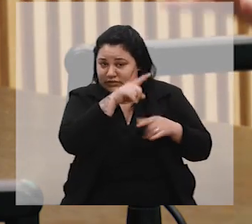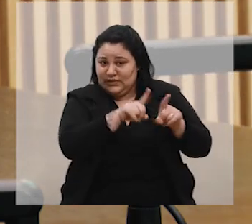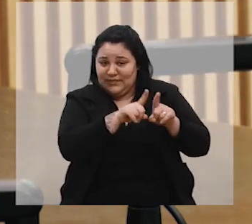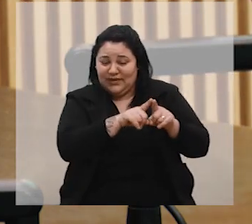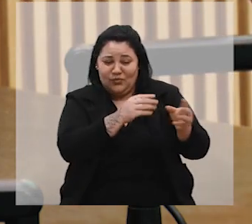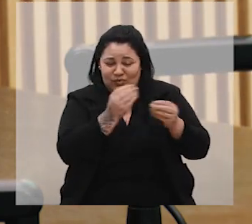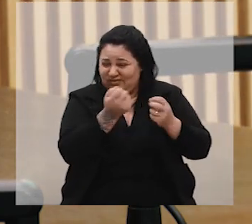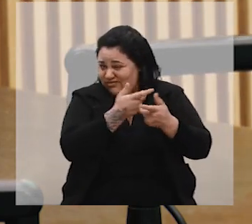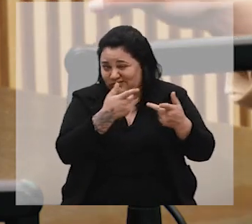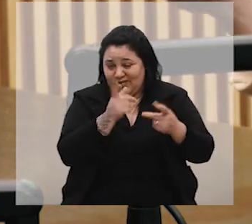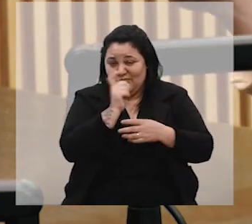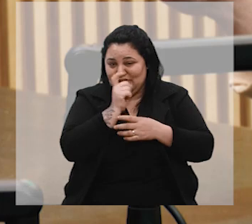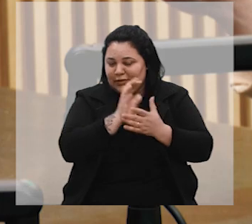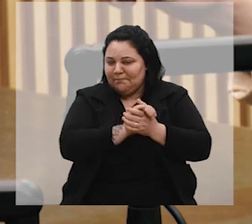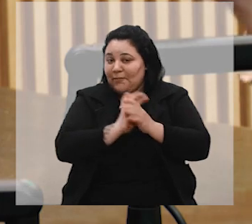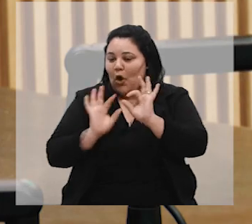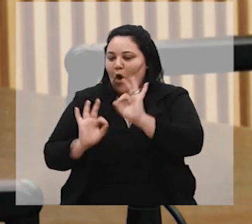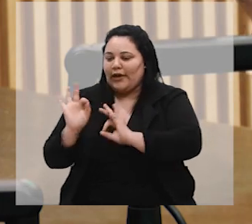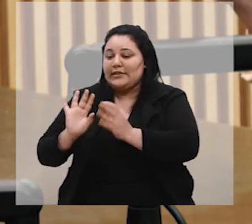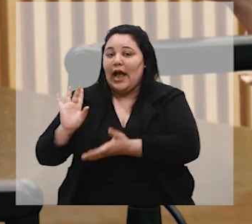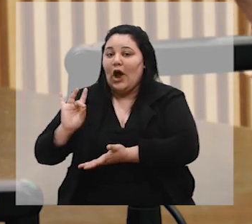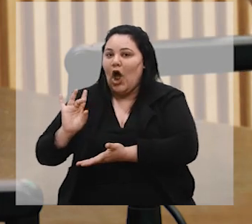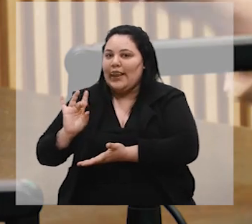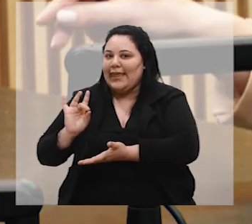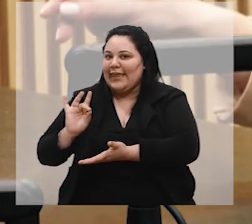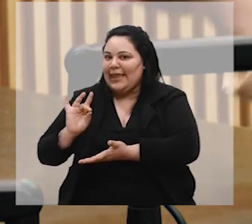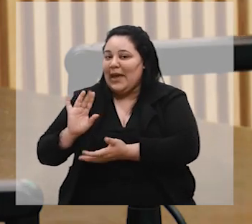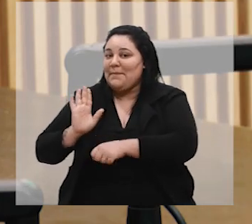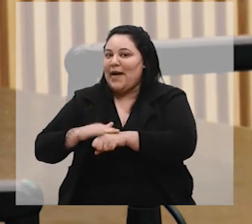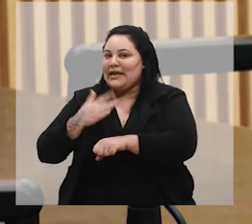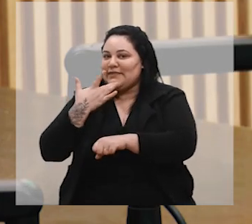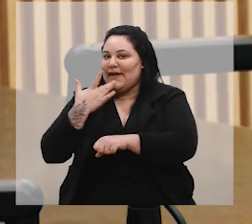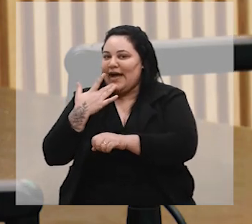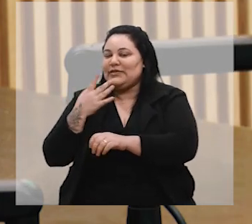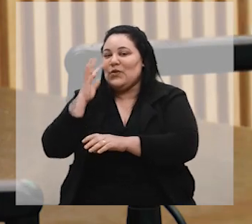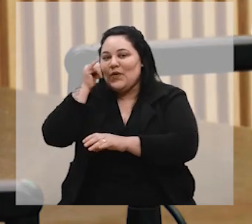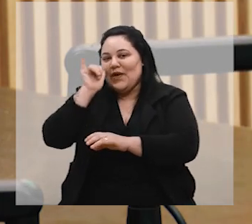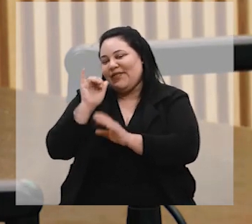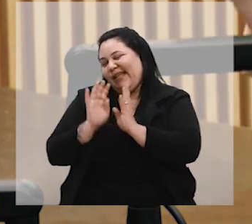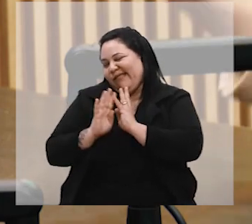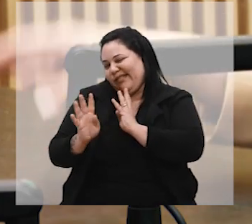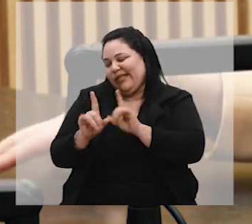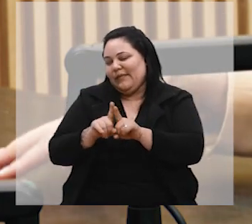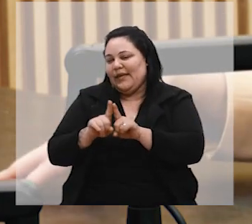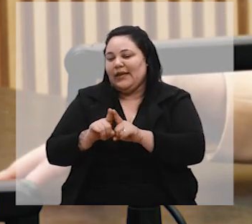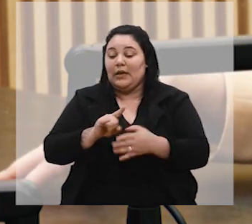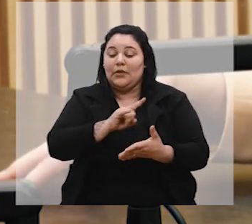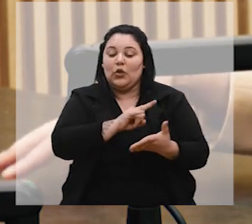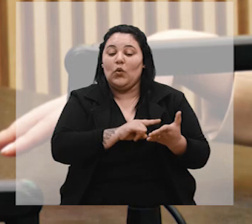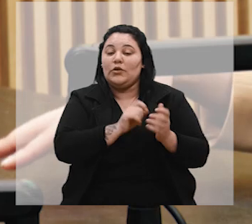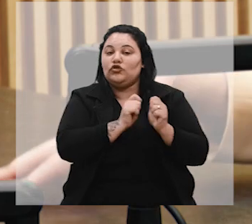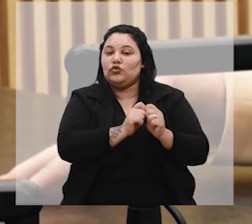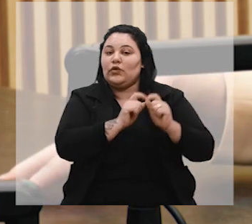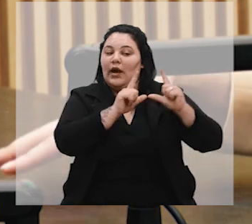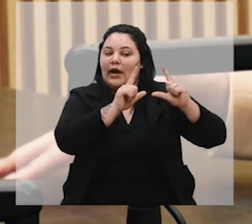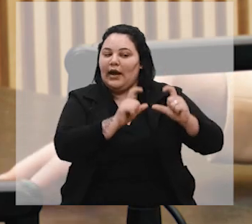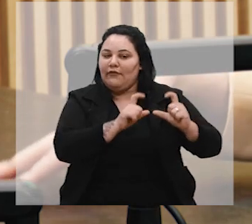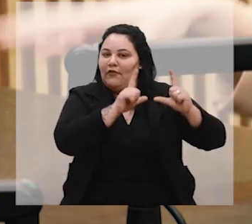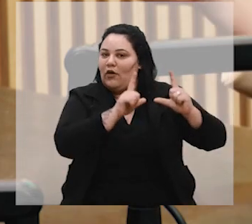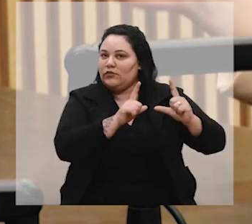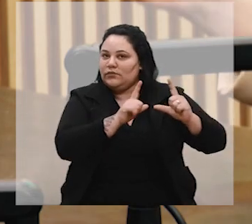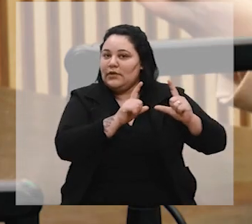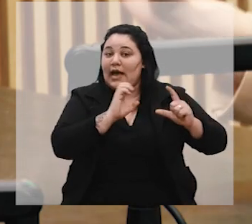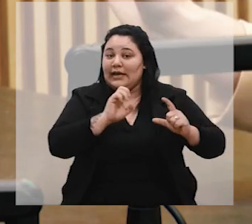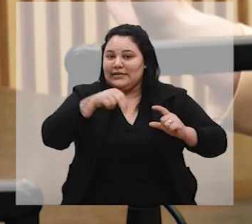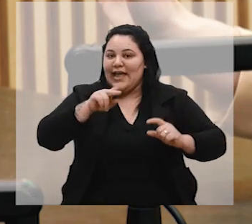digital. Segundo, prepara a tua colinha para ser mais rápido, evitar fila, não esquecer do número. E um documento com foto